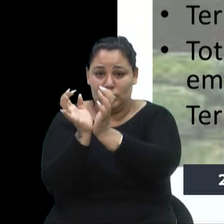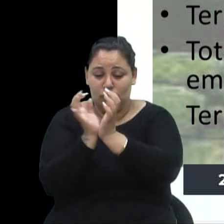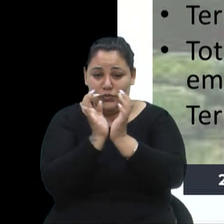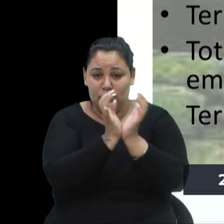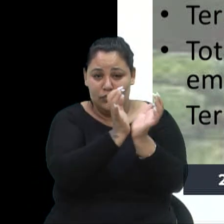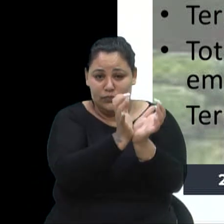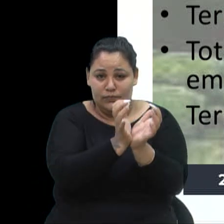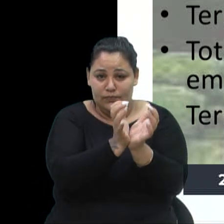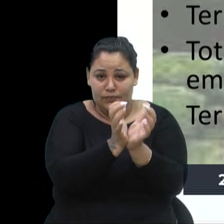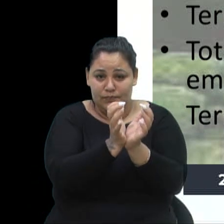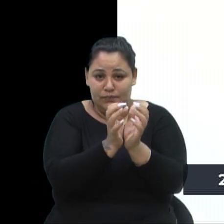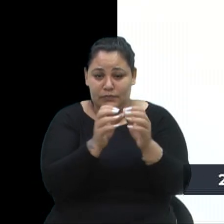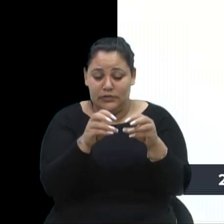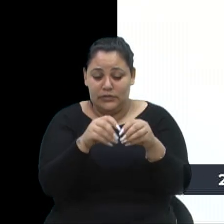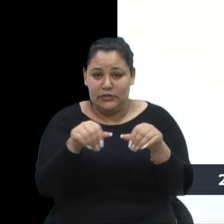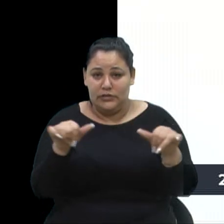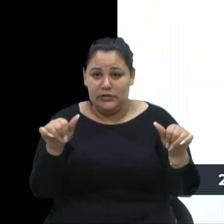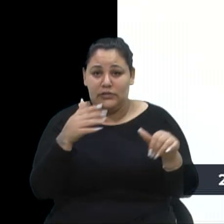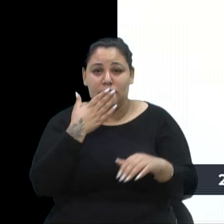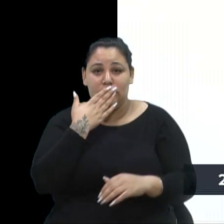Brasil, 11,6.